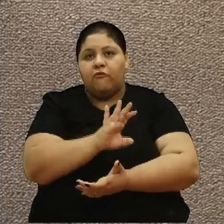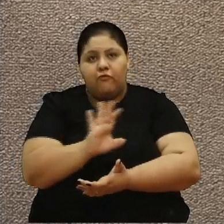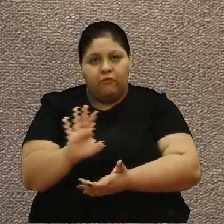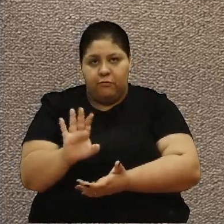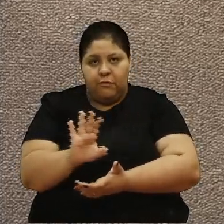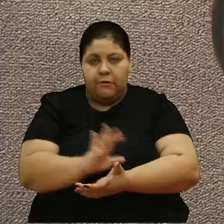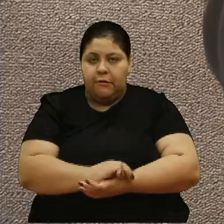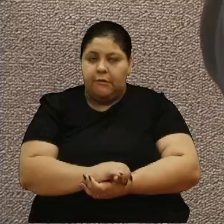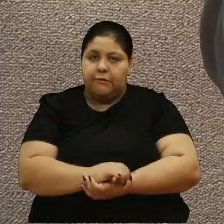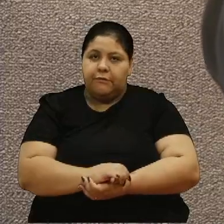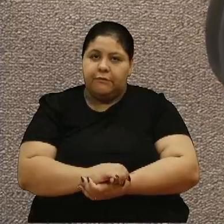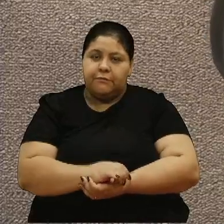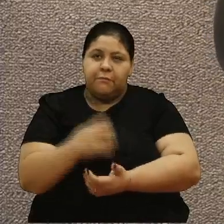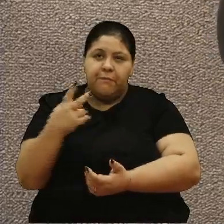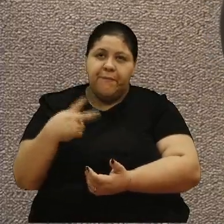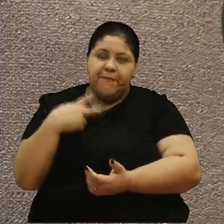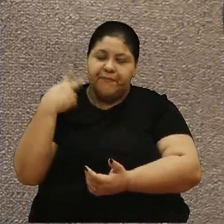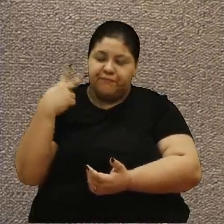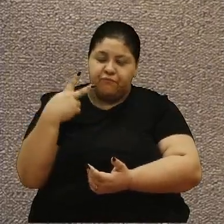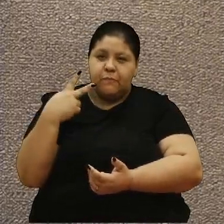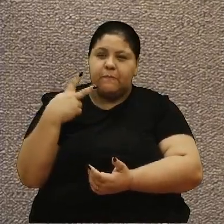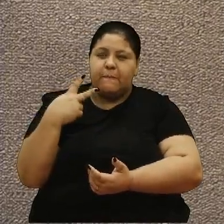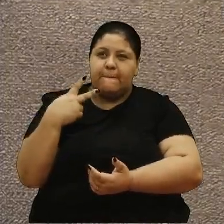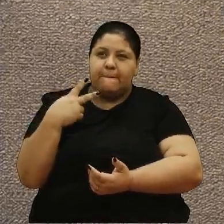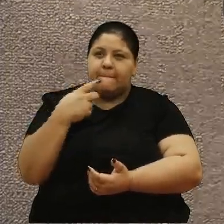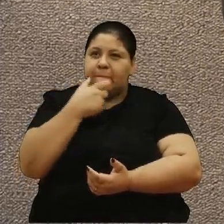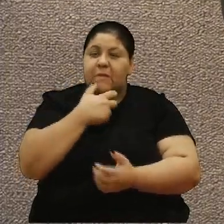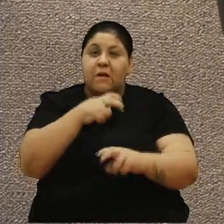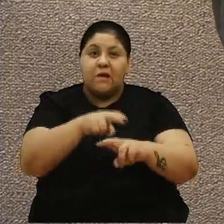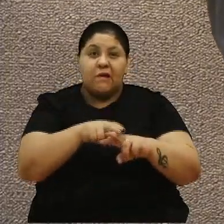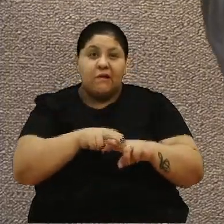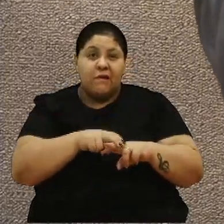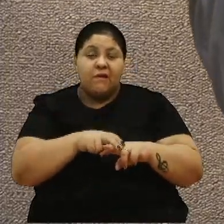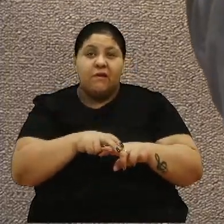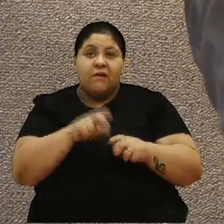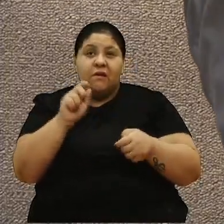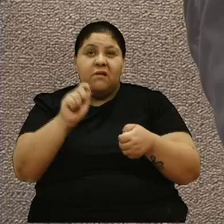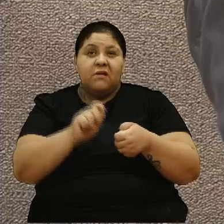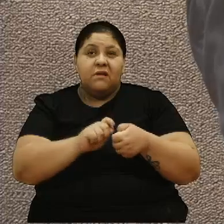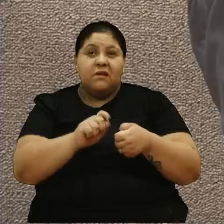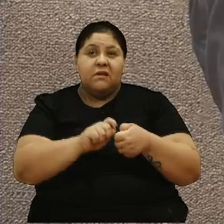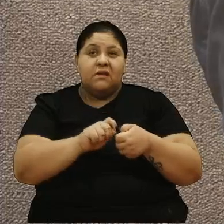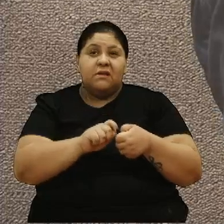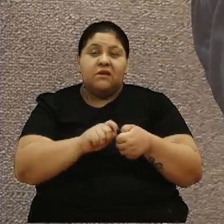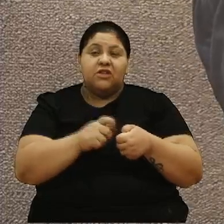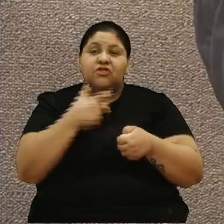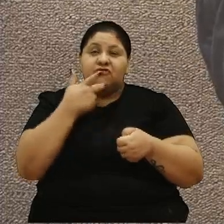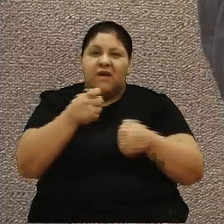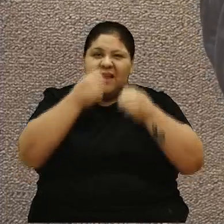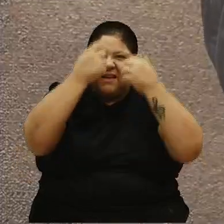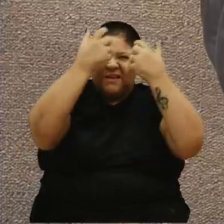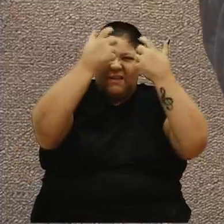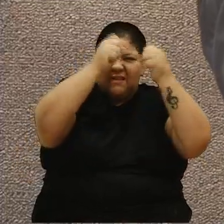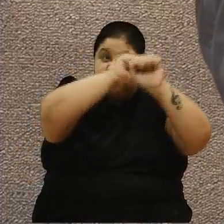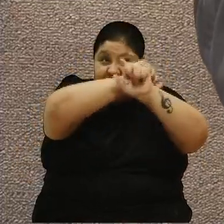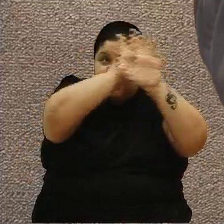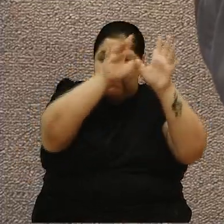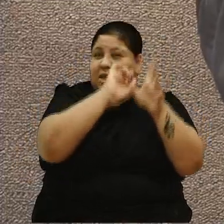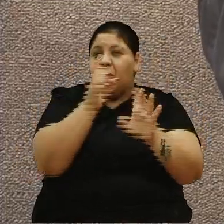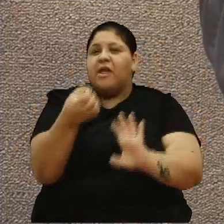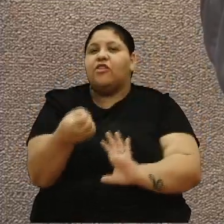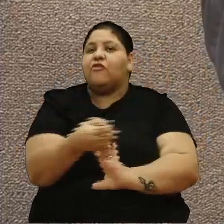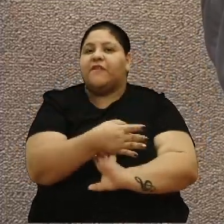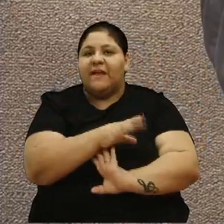é uma situação nova, vereador Cristiano Becker. Por isso que muitas vezes a gente não faz nenhuma inserção nas falas, até porque não é